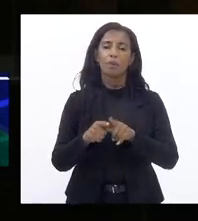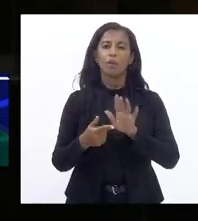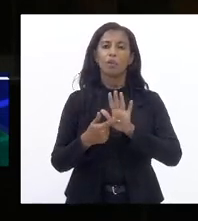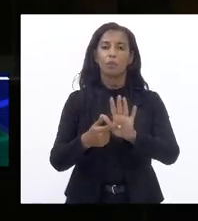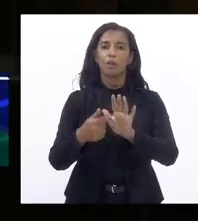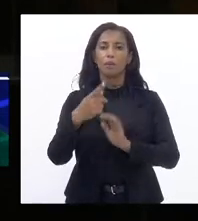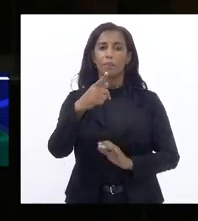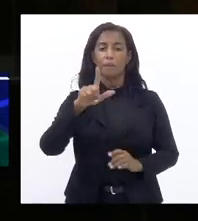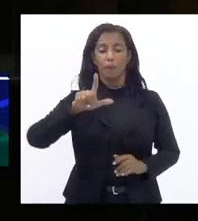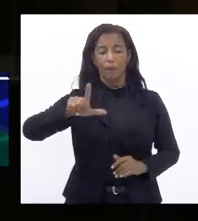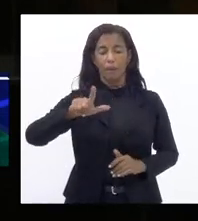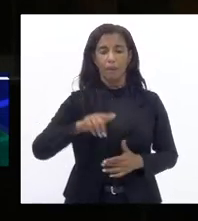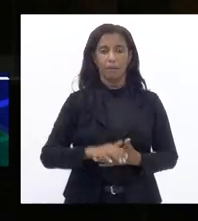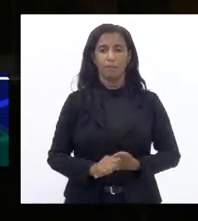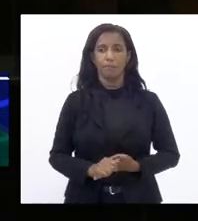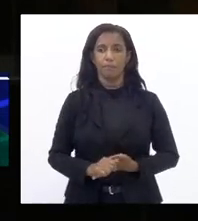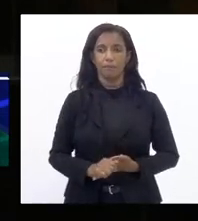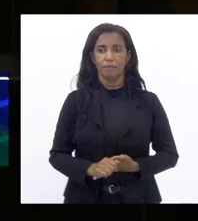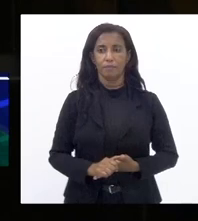um projeto de lei